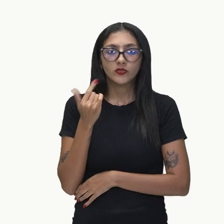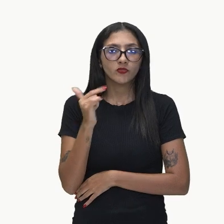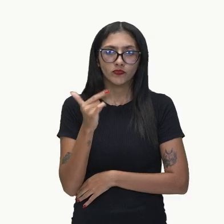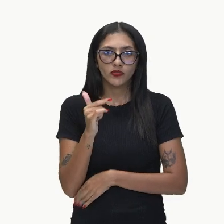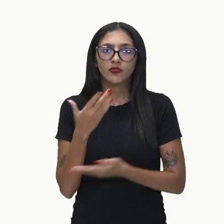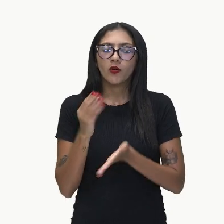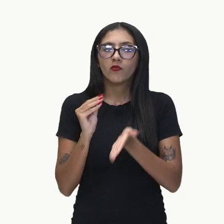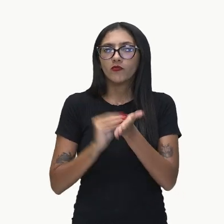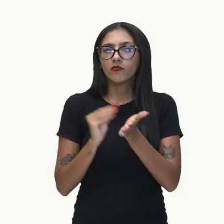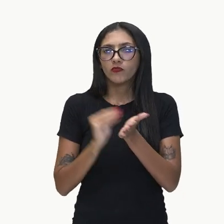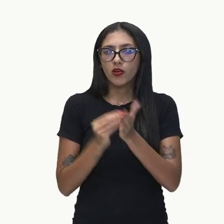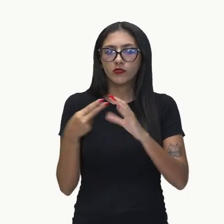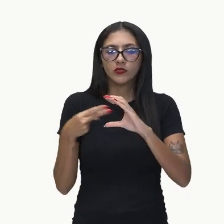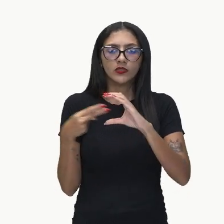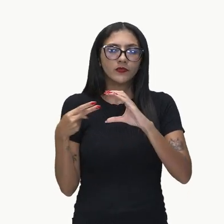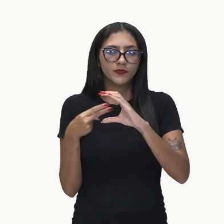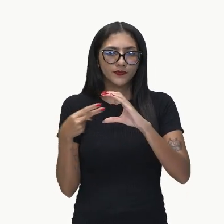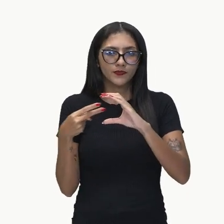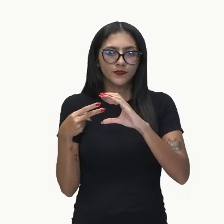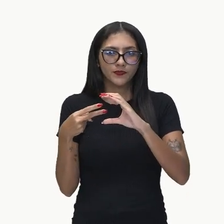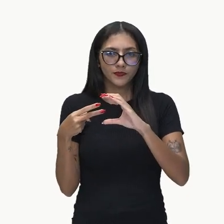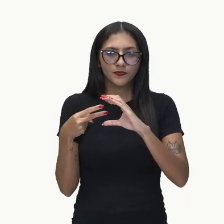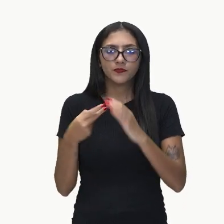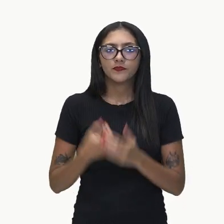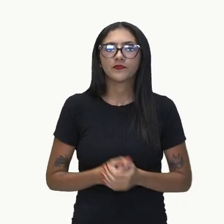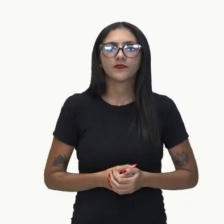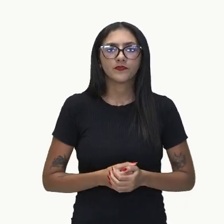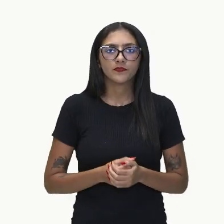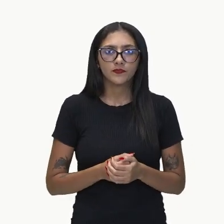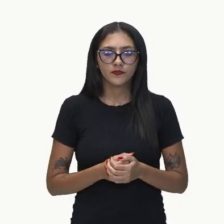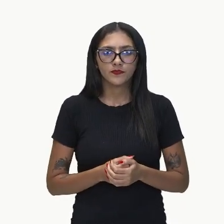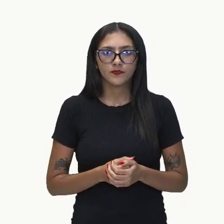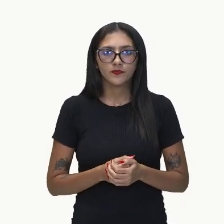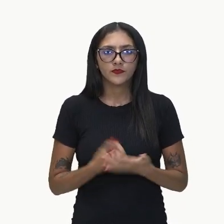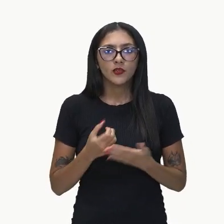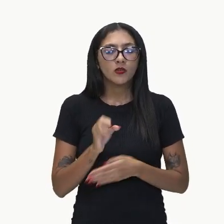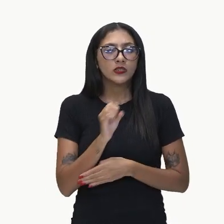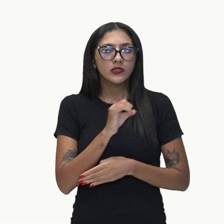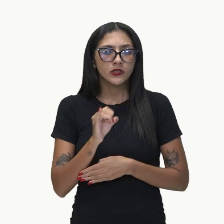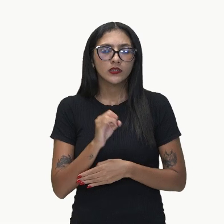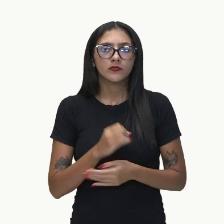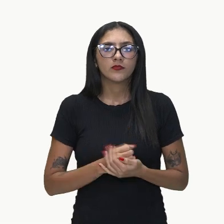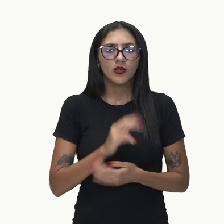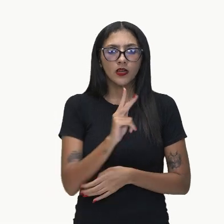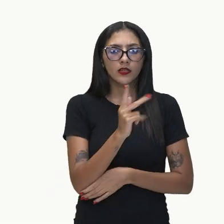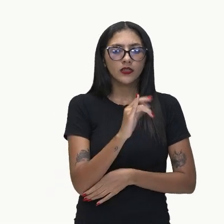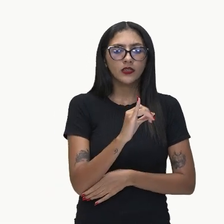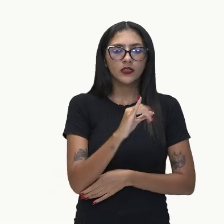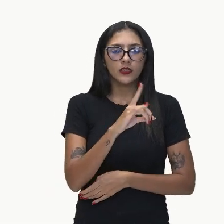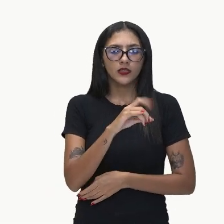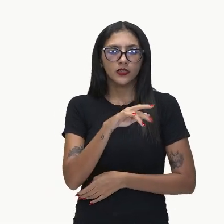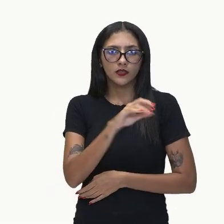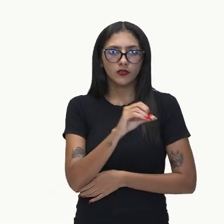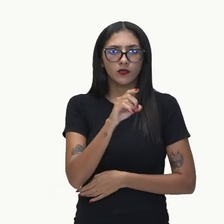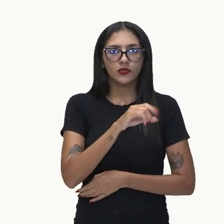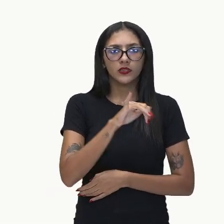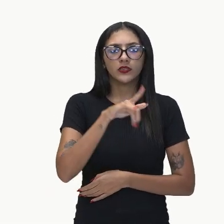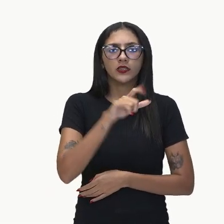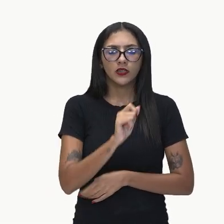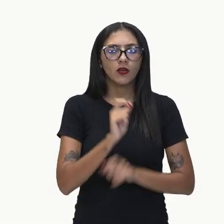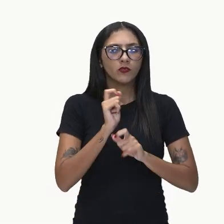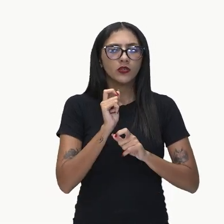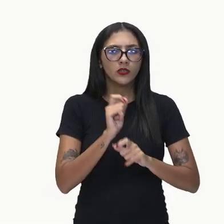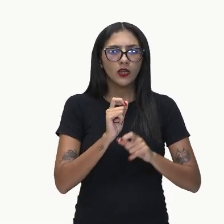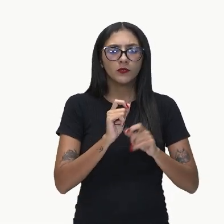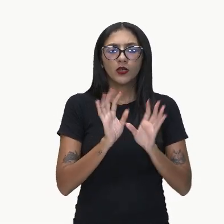ligações duplas alternadas. Então, quando a hidroxila está ligada diretamente no anel aromático, quer dizer